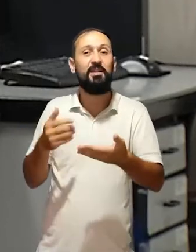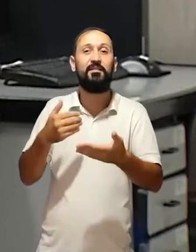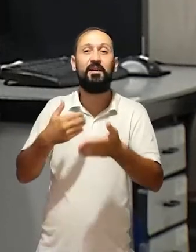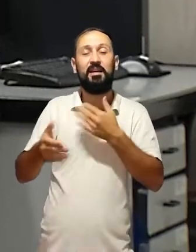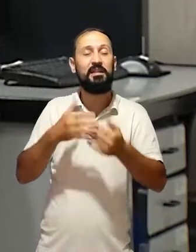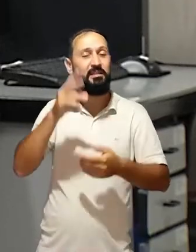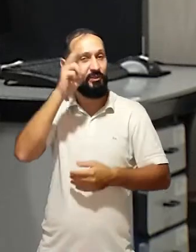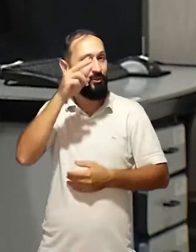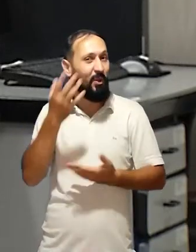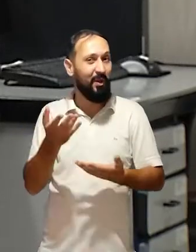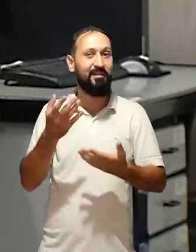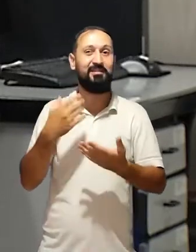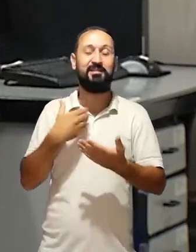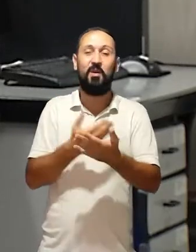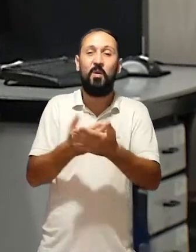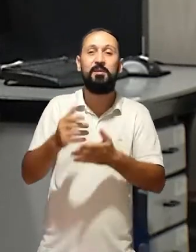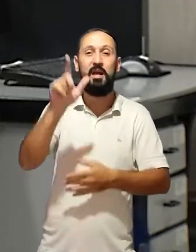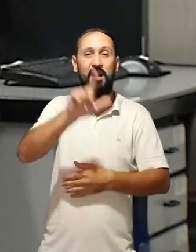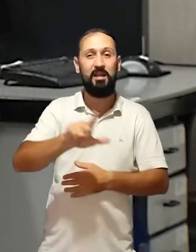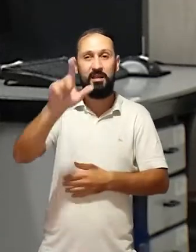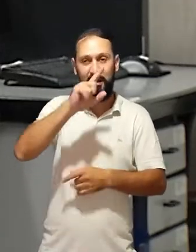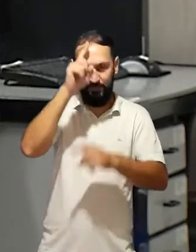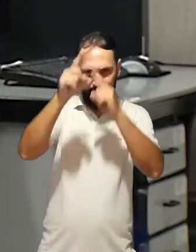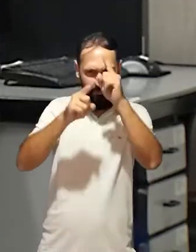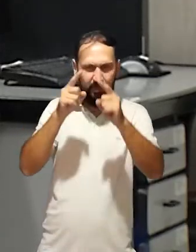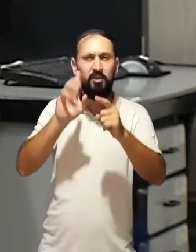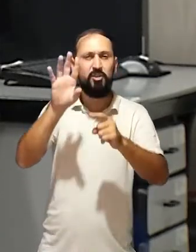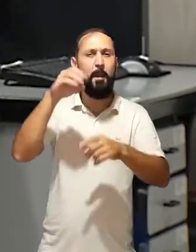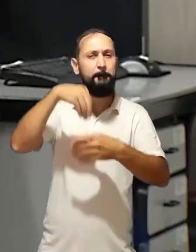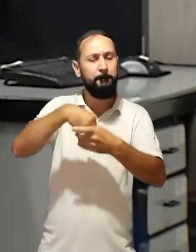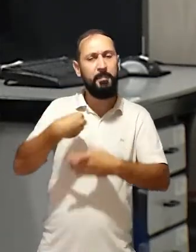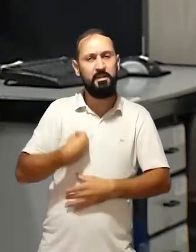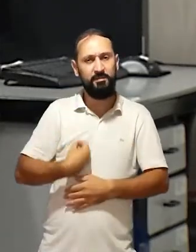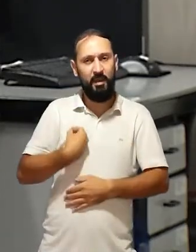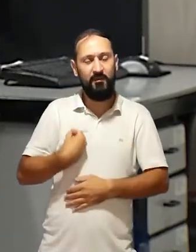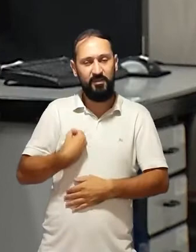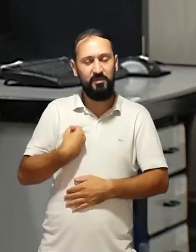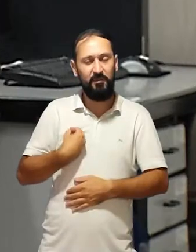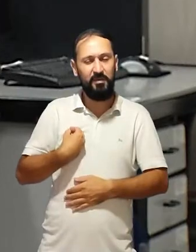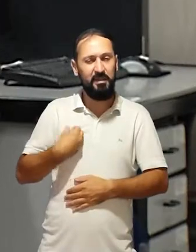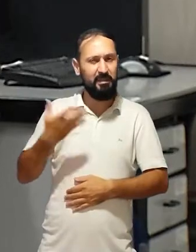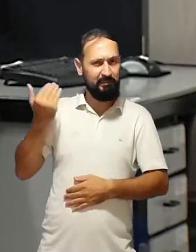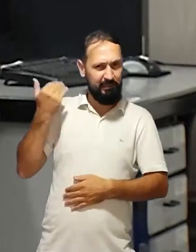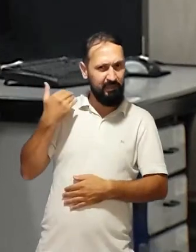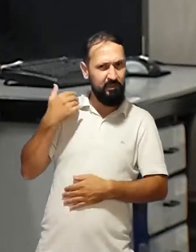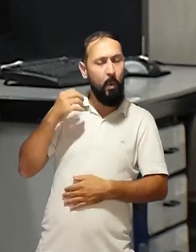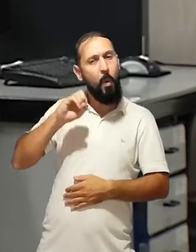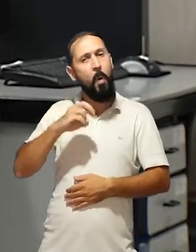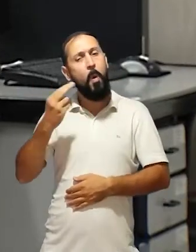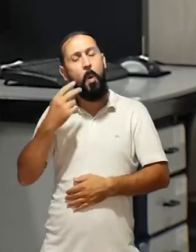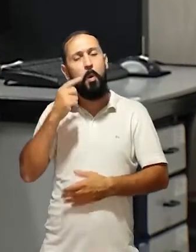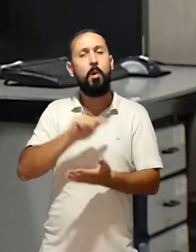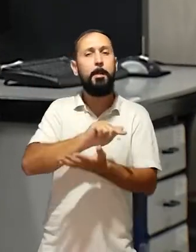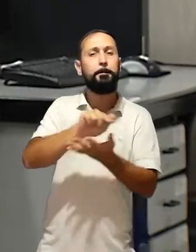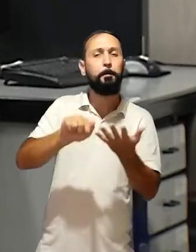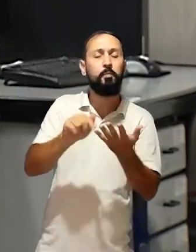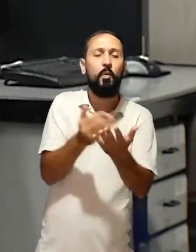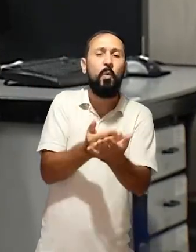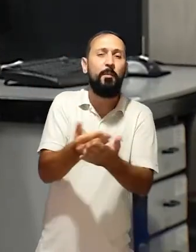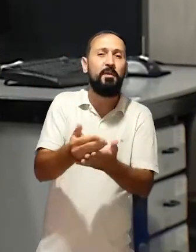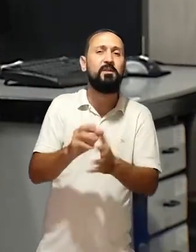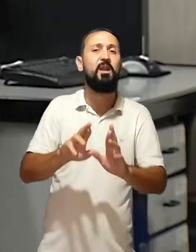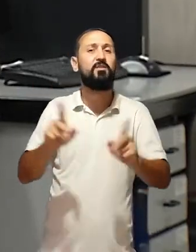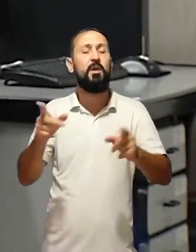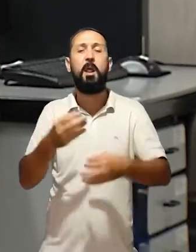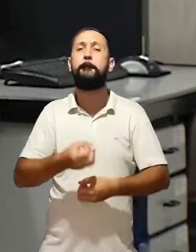de escrever histórias. O consumo de literatura fantástica já fazia parte da sua vida desde então? Ou seus gêneros,